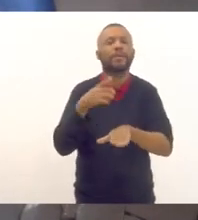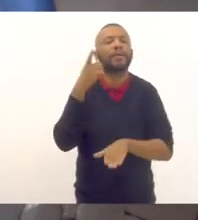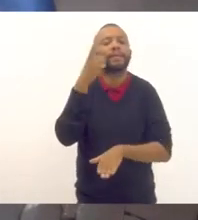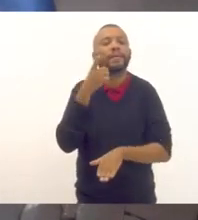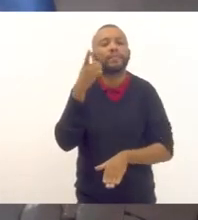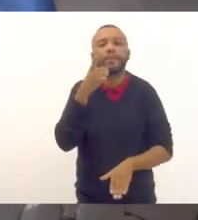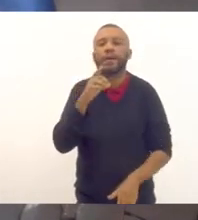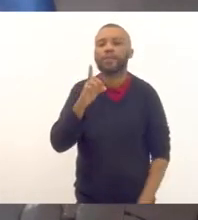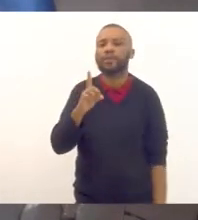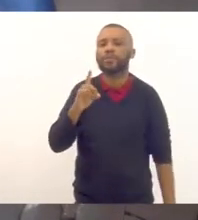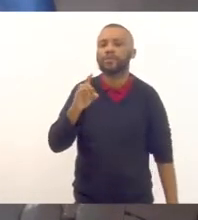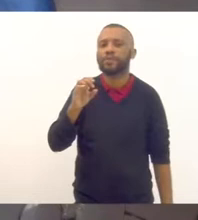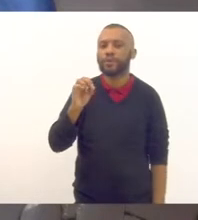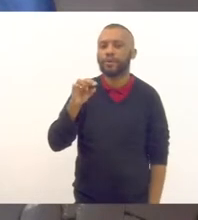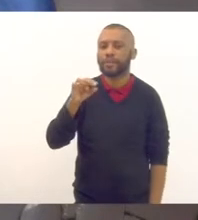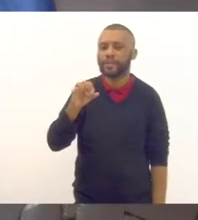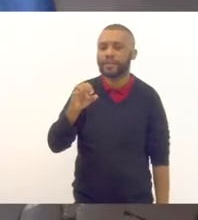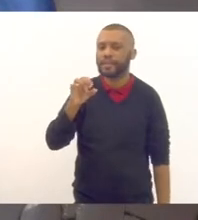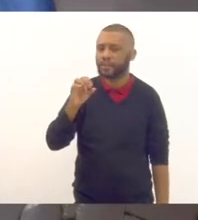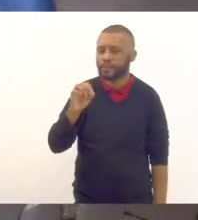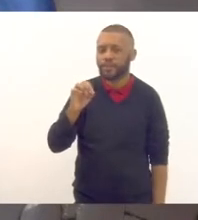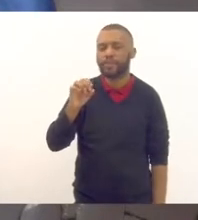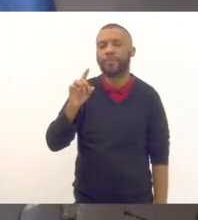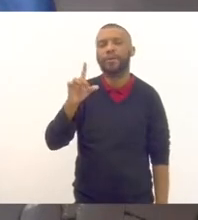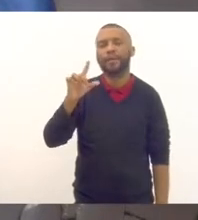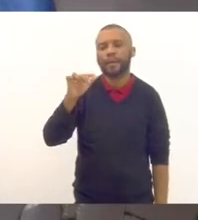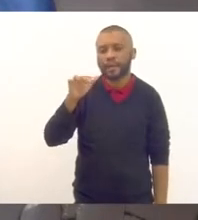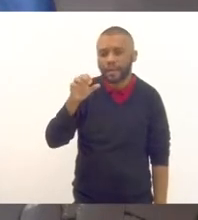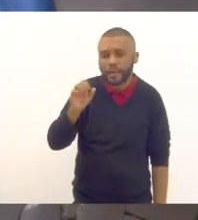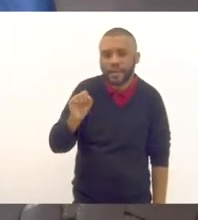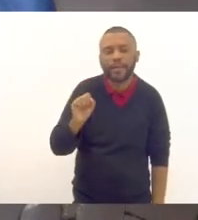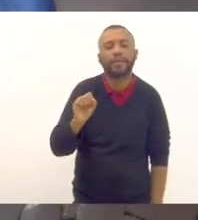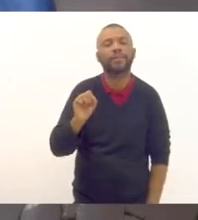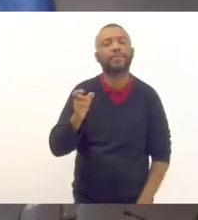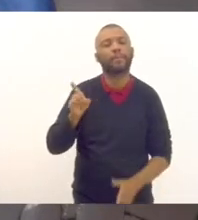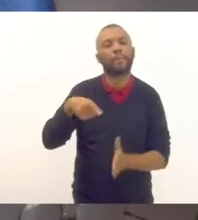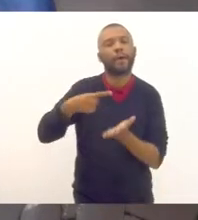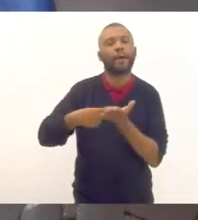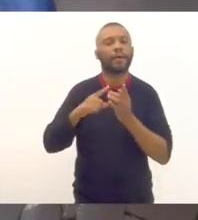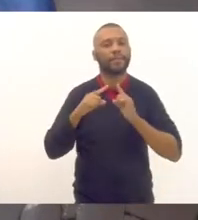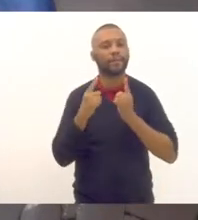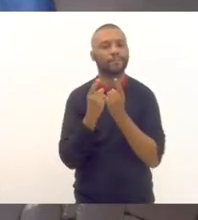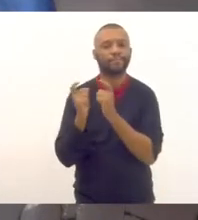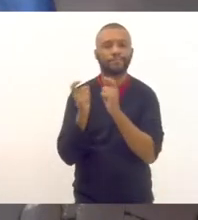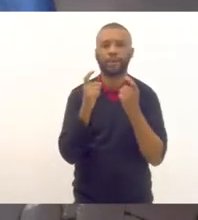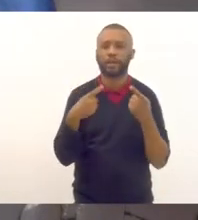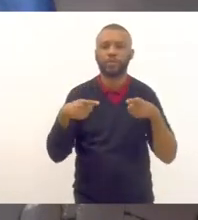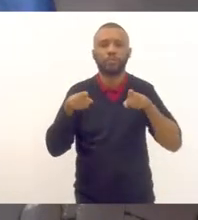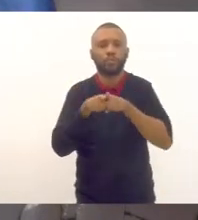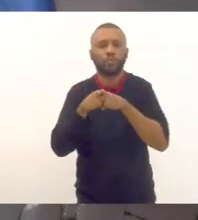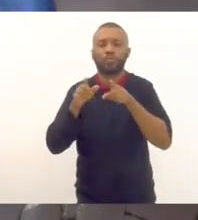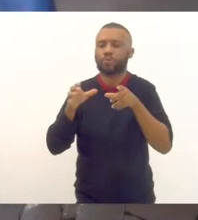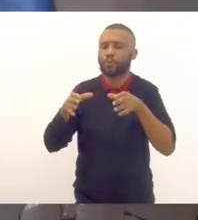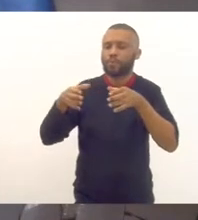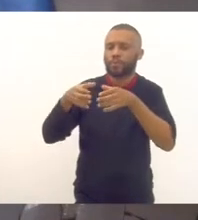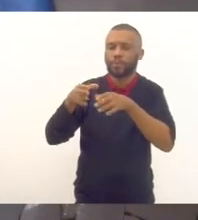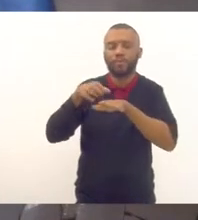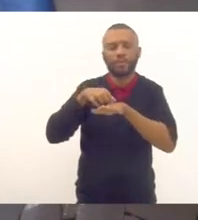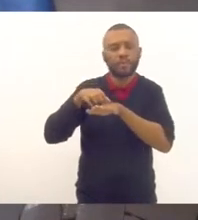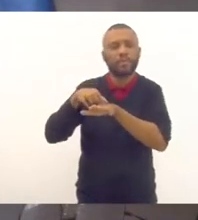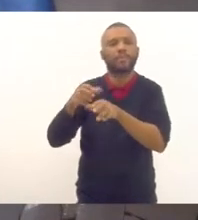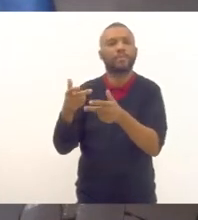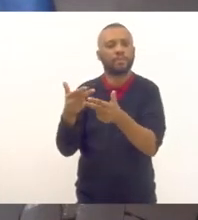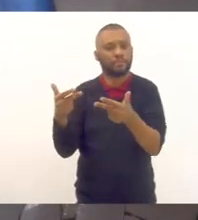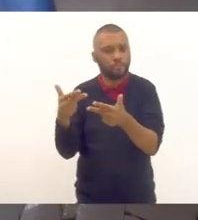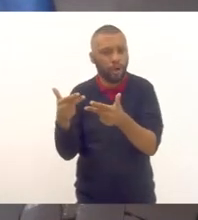Lins. Essa reunião, essa Assembleia de hoje é realizada em conjunto com a Comissão de Transporte